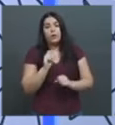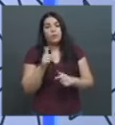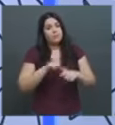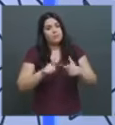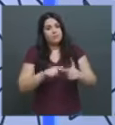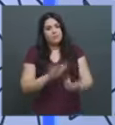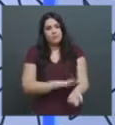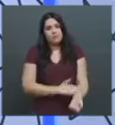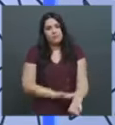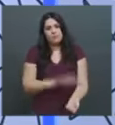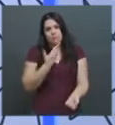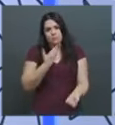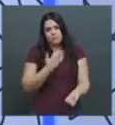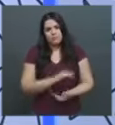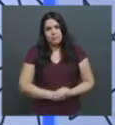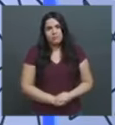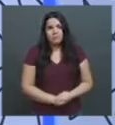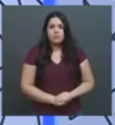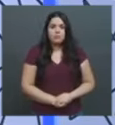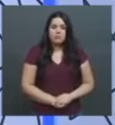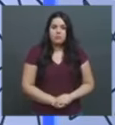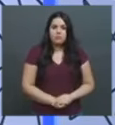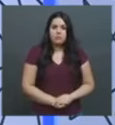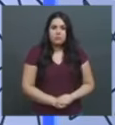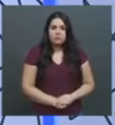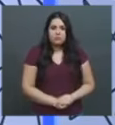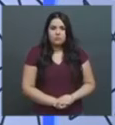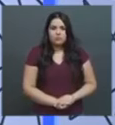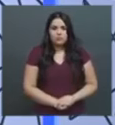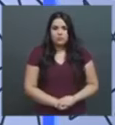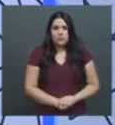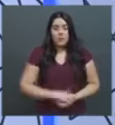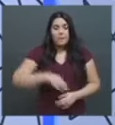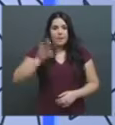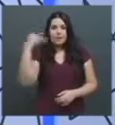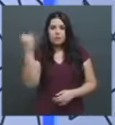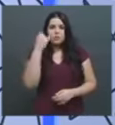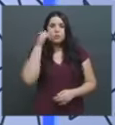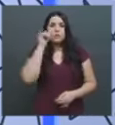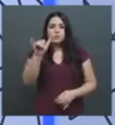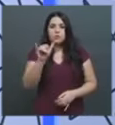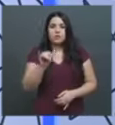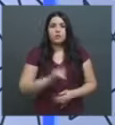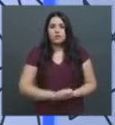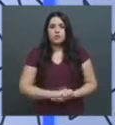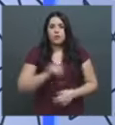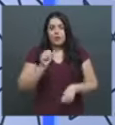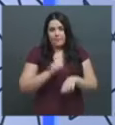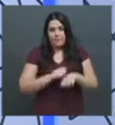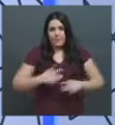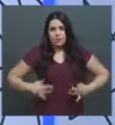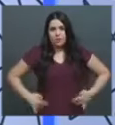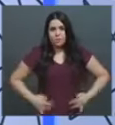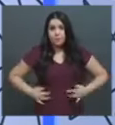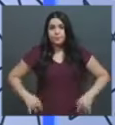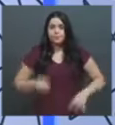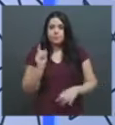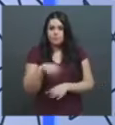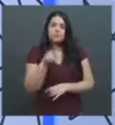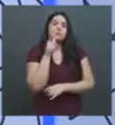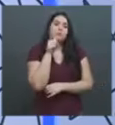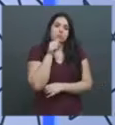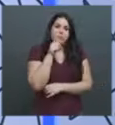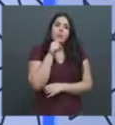né? Mas o mais importante para evitar pedra nos rins é ingerir a quantidade ideal de